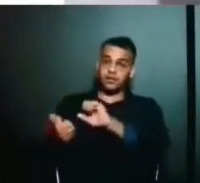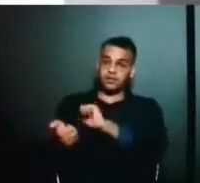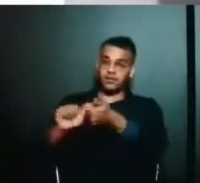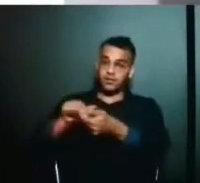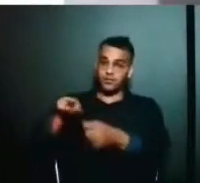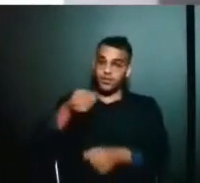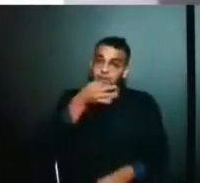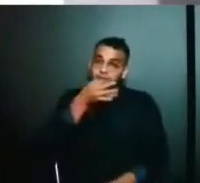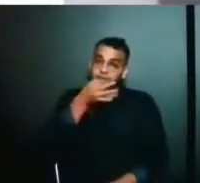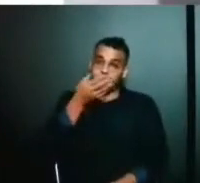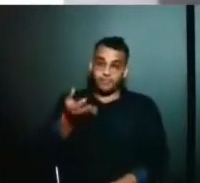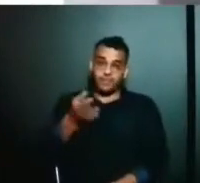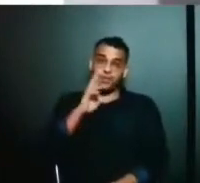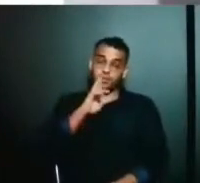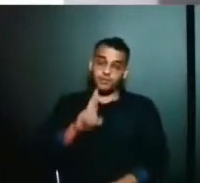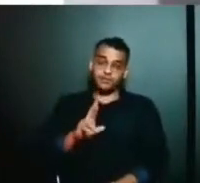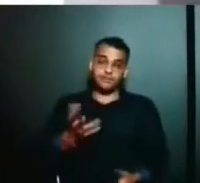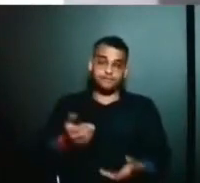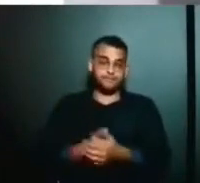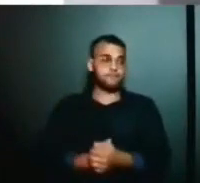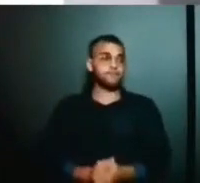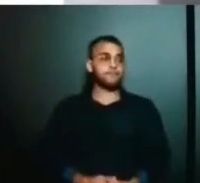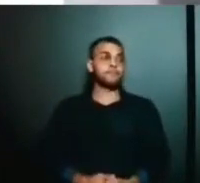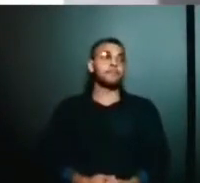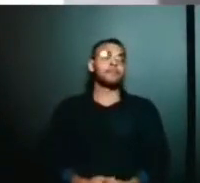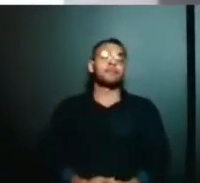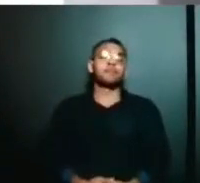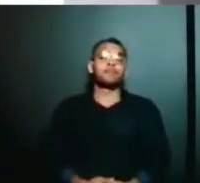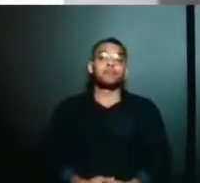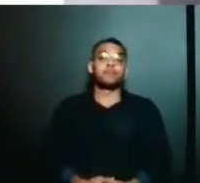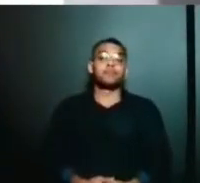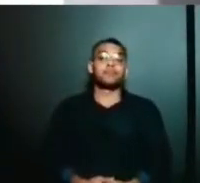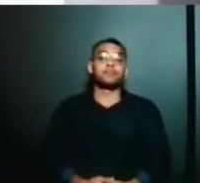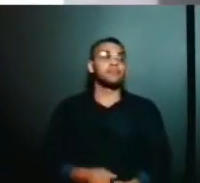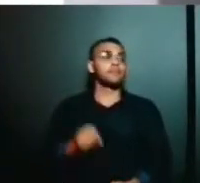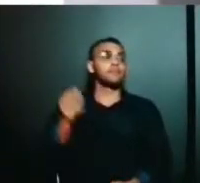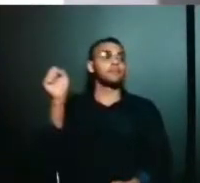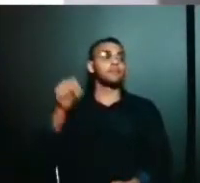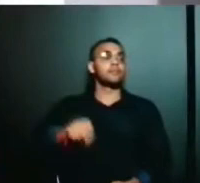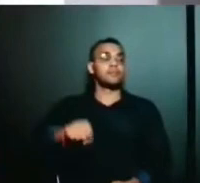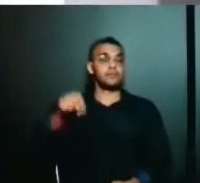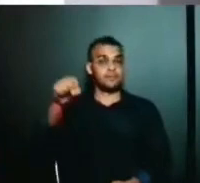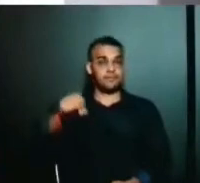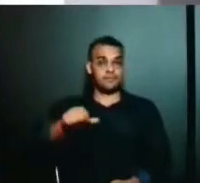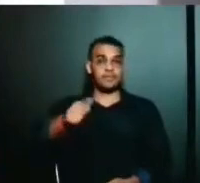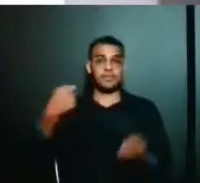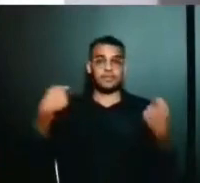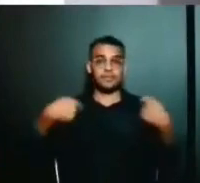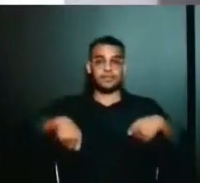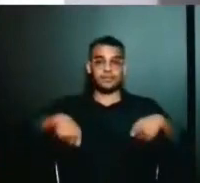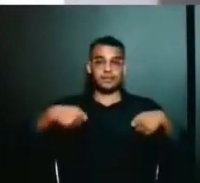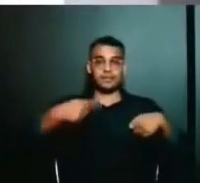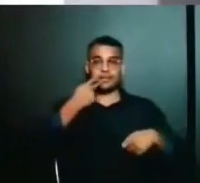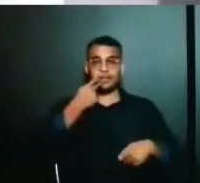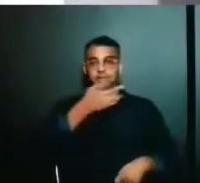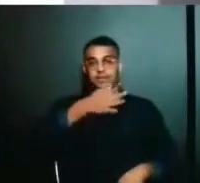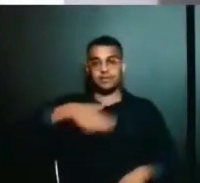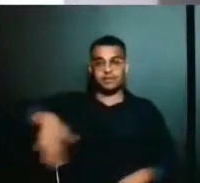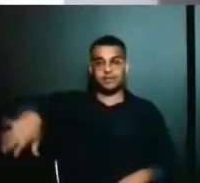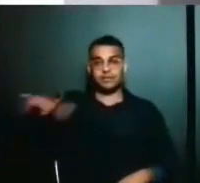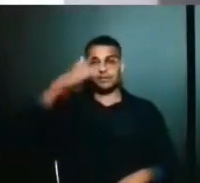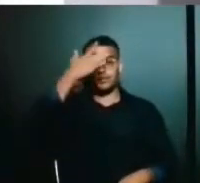perguntado. Bom, eu acho que a gente tem que sempre passar para as pessoas que conservadorismo não é